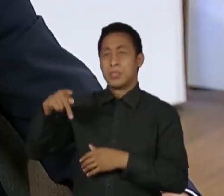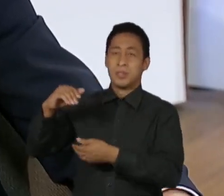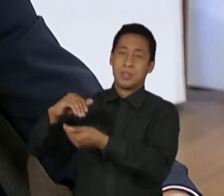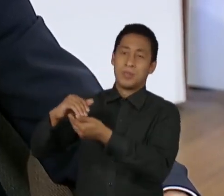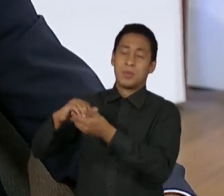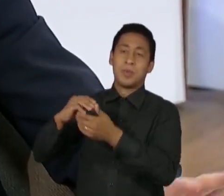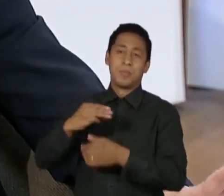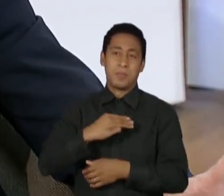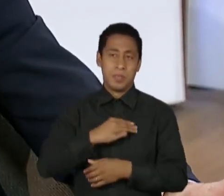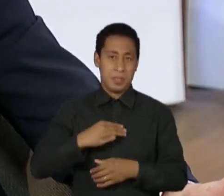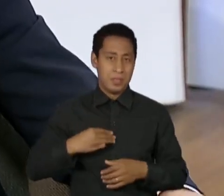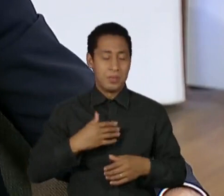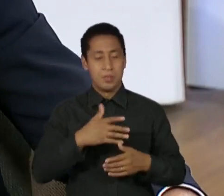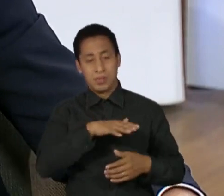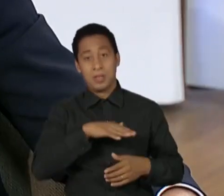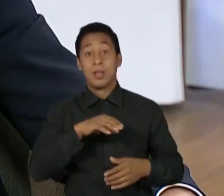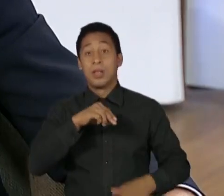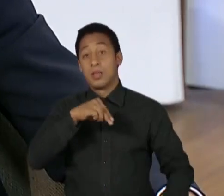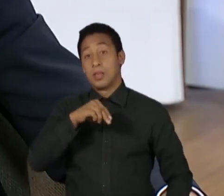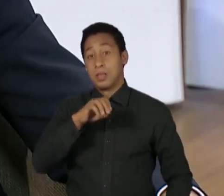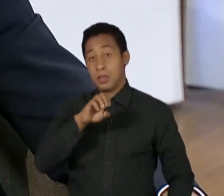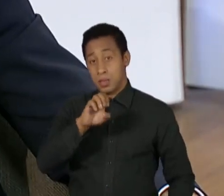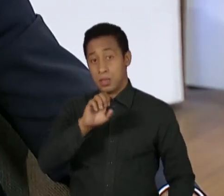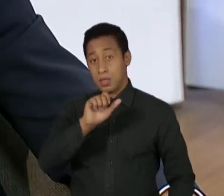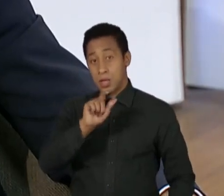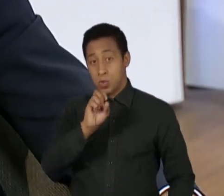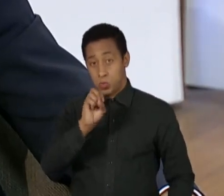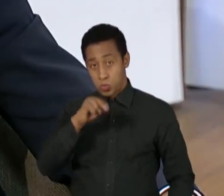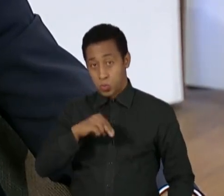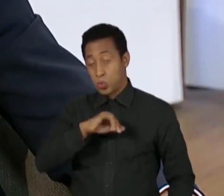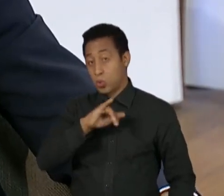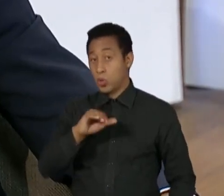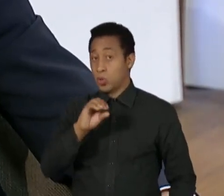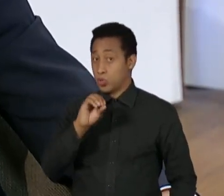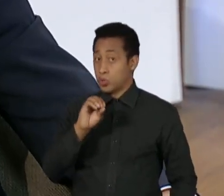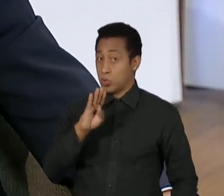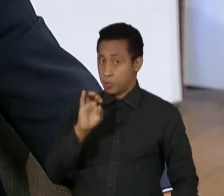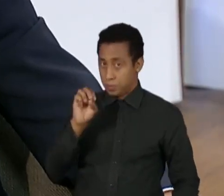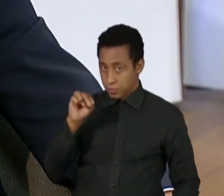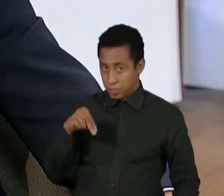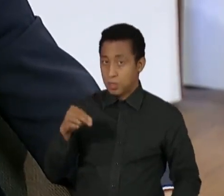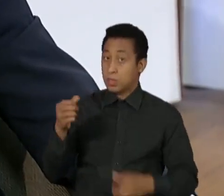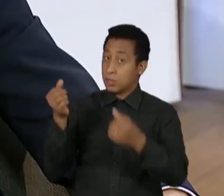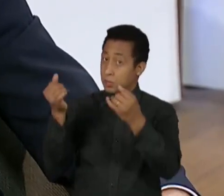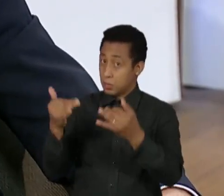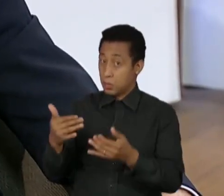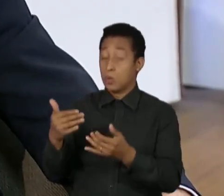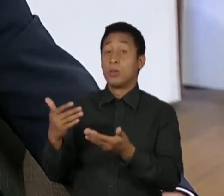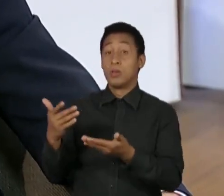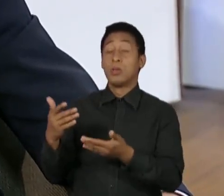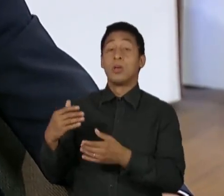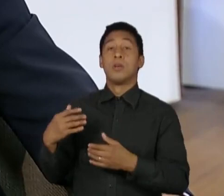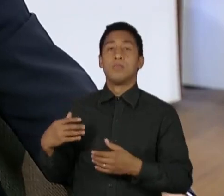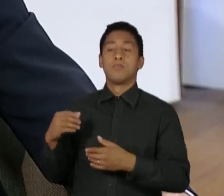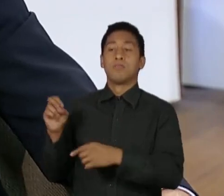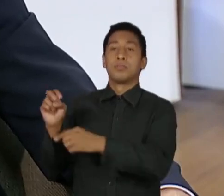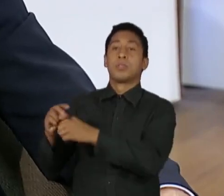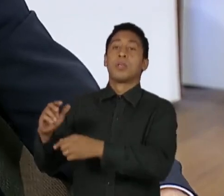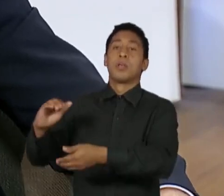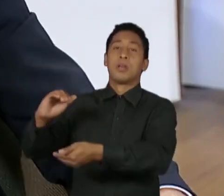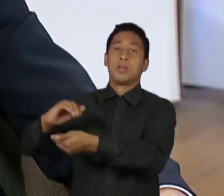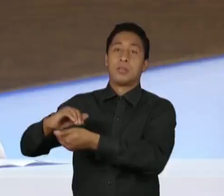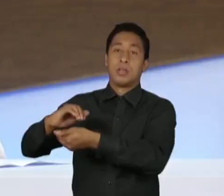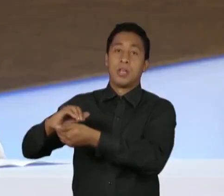Justiça, foi ministro da Defesa, Nelson Jobim. Ele diz que cargo de ministro do Supremo não se postula e nem se